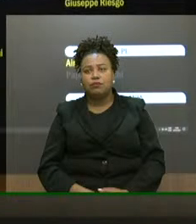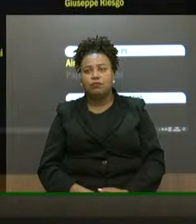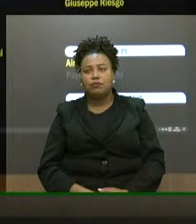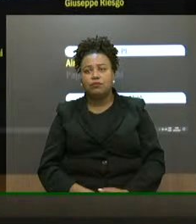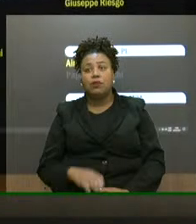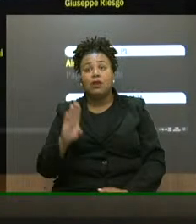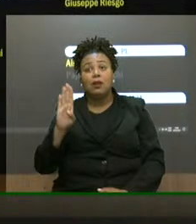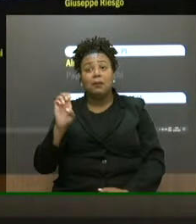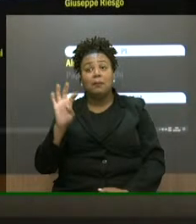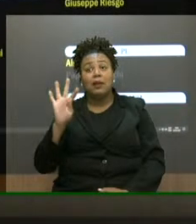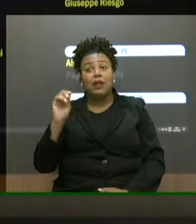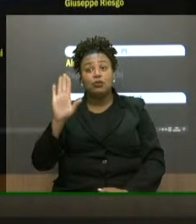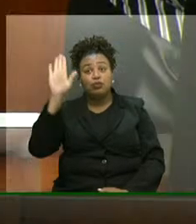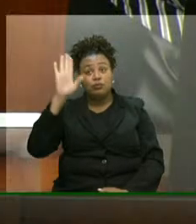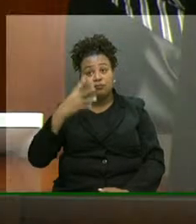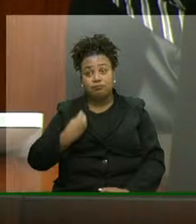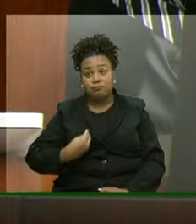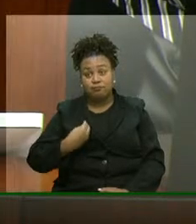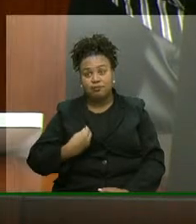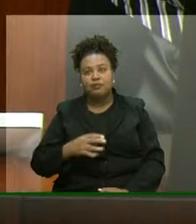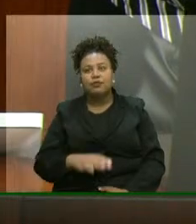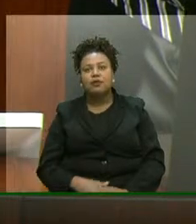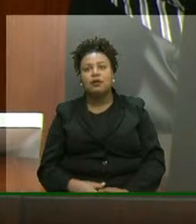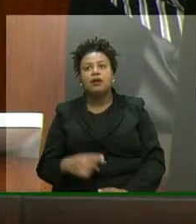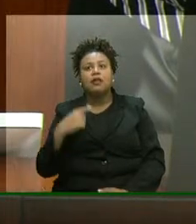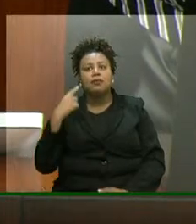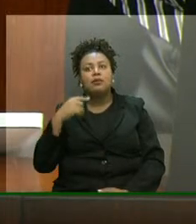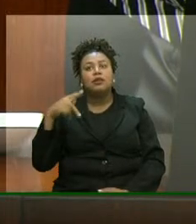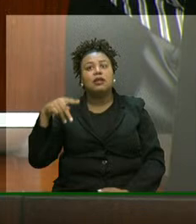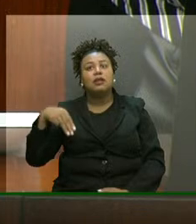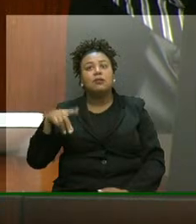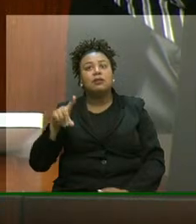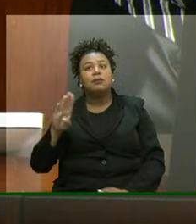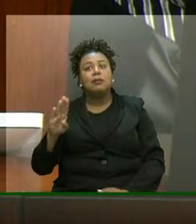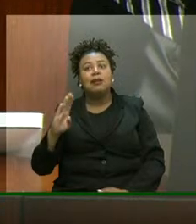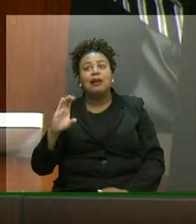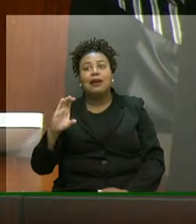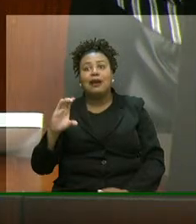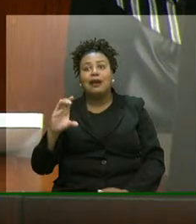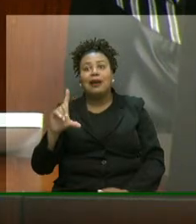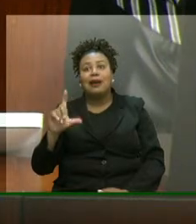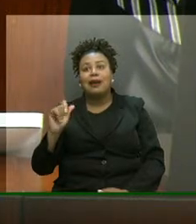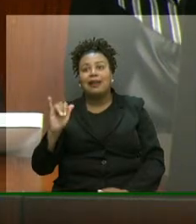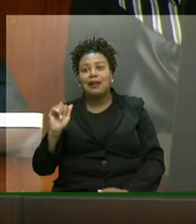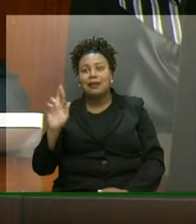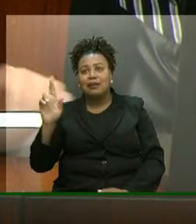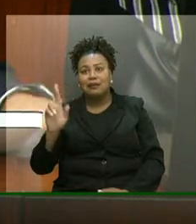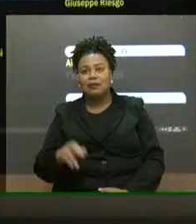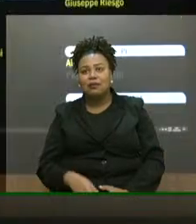Beto Fantinel presente, presidente. Beto Fantinel presente. Bancada do MDB, Clair Kuhn.